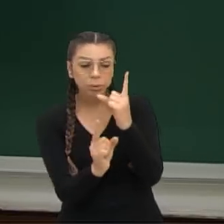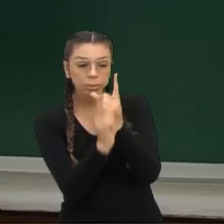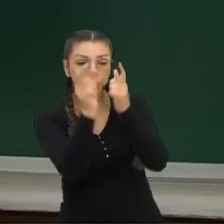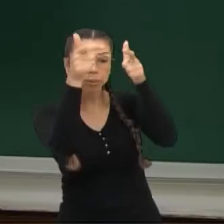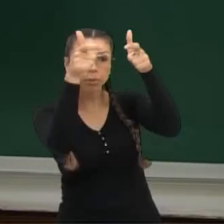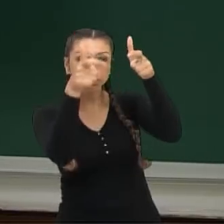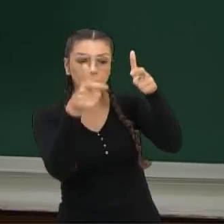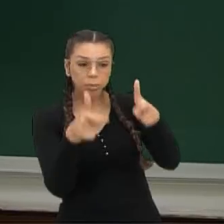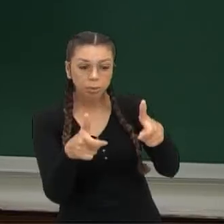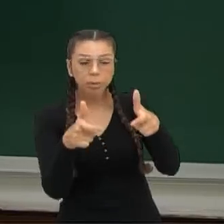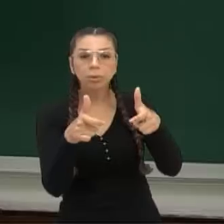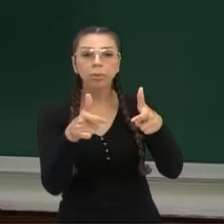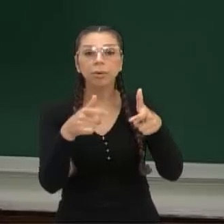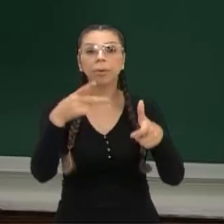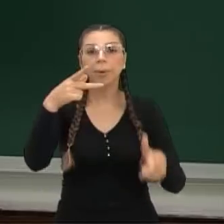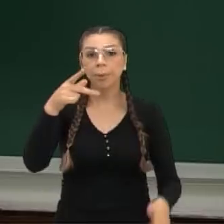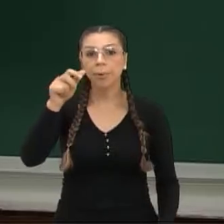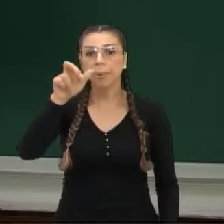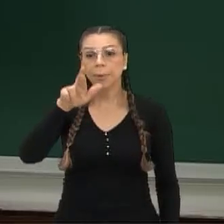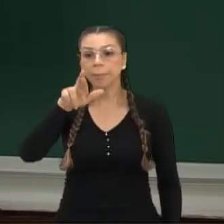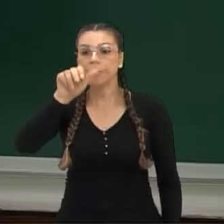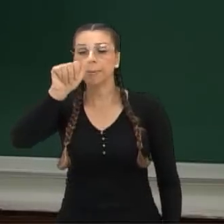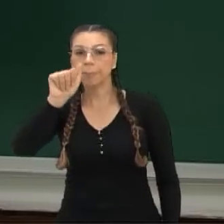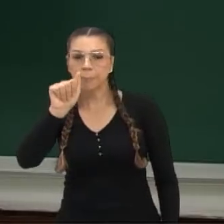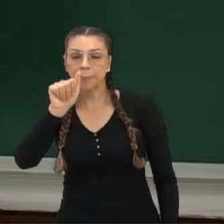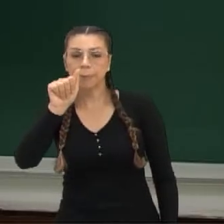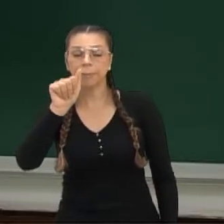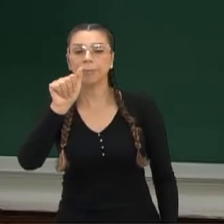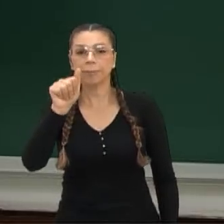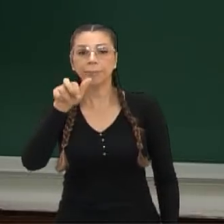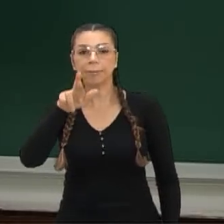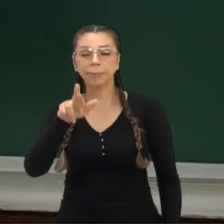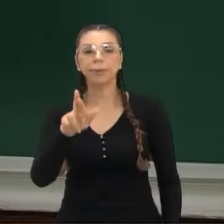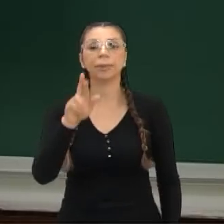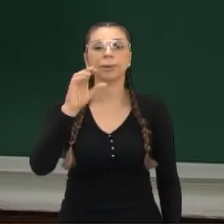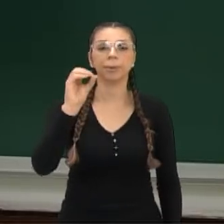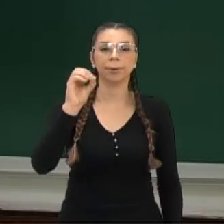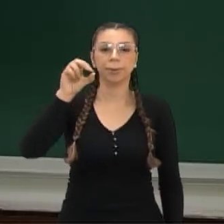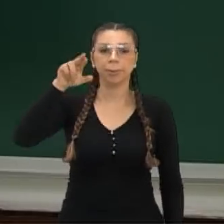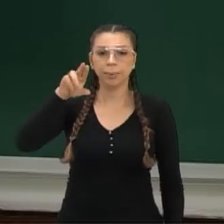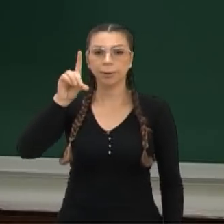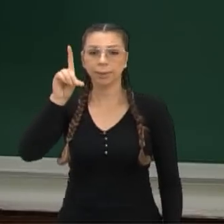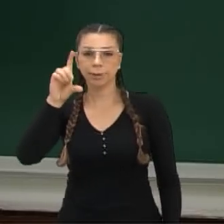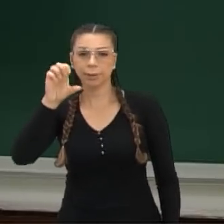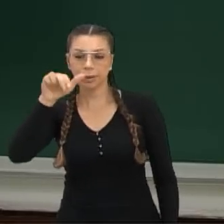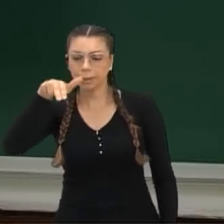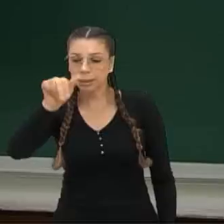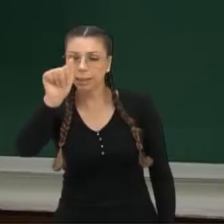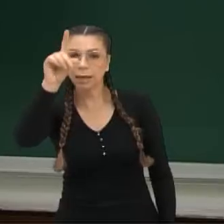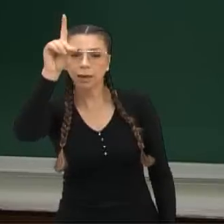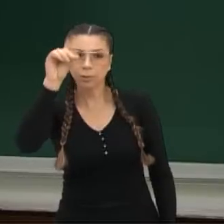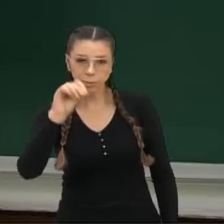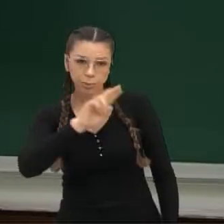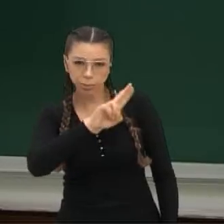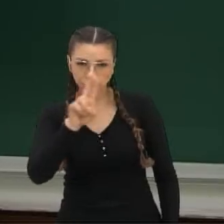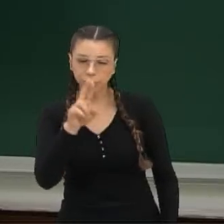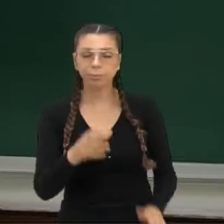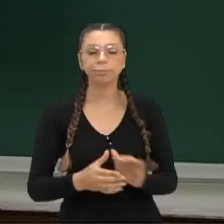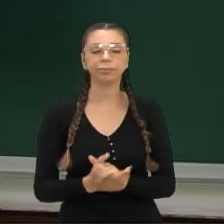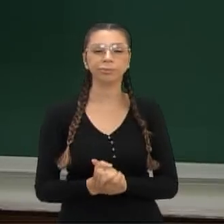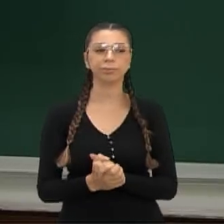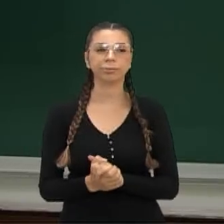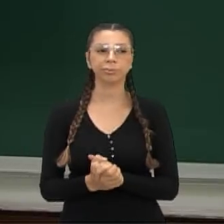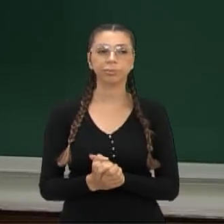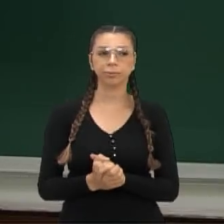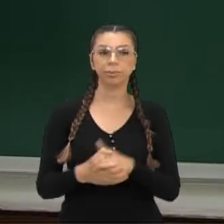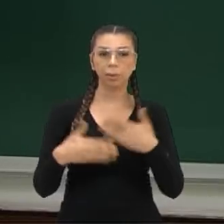que é o par ordenado deste ponto, é o 1 e o 3, ok? E aqui, ó, ai, professora,